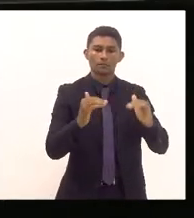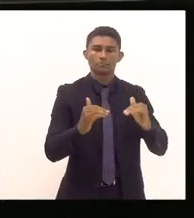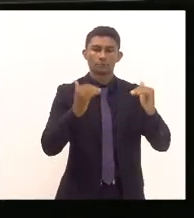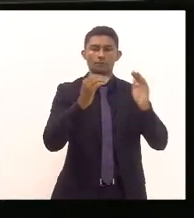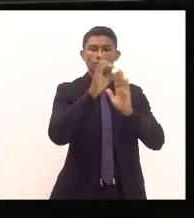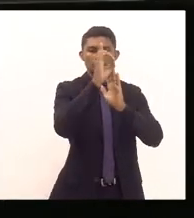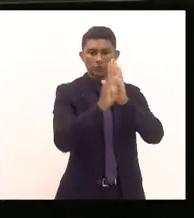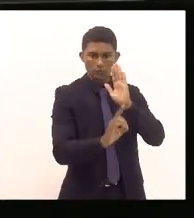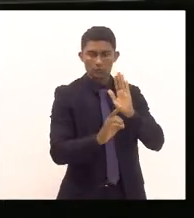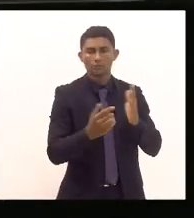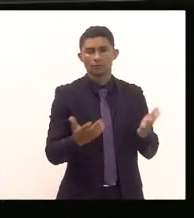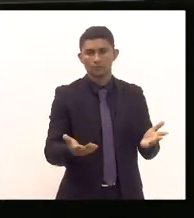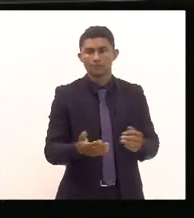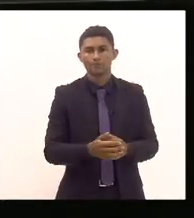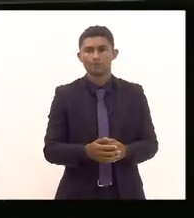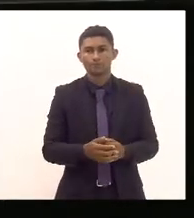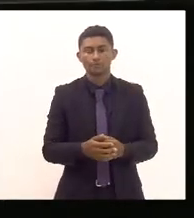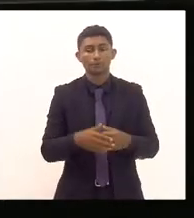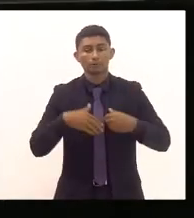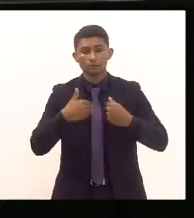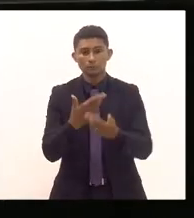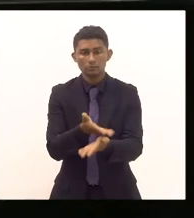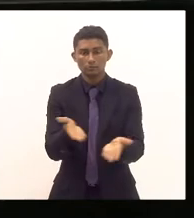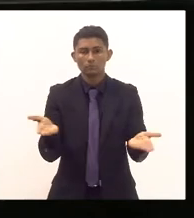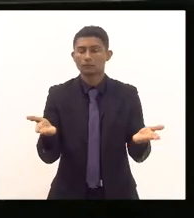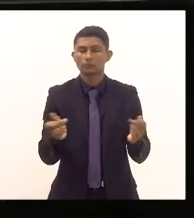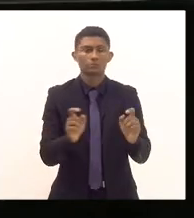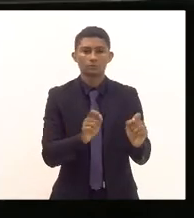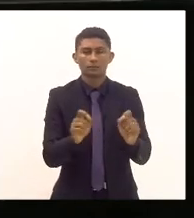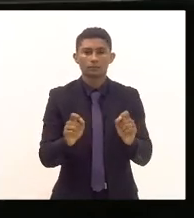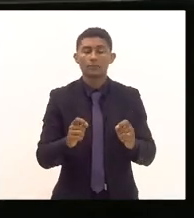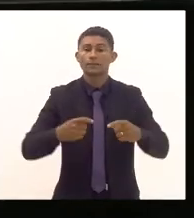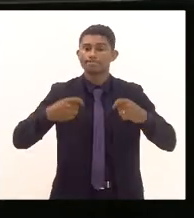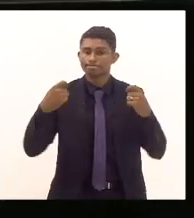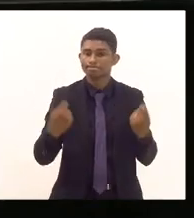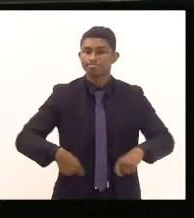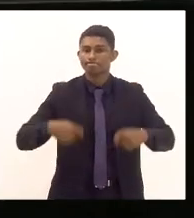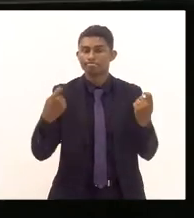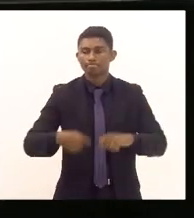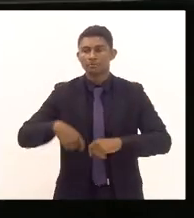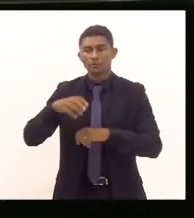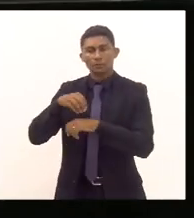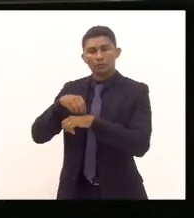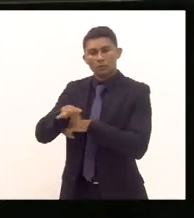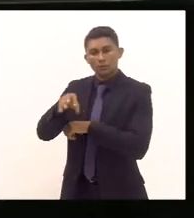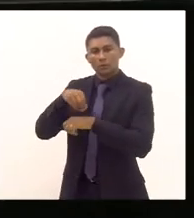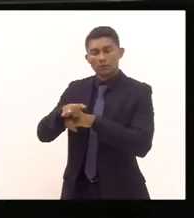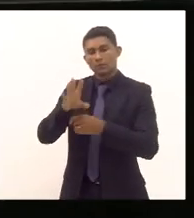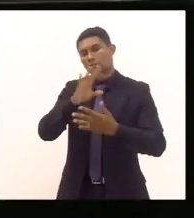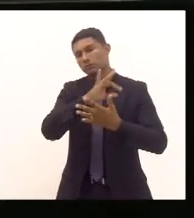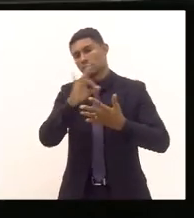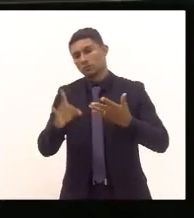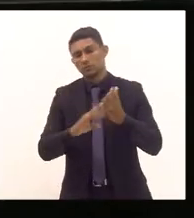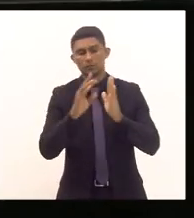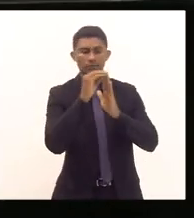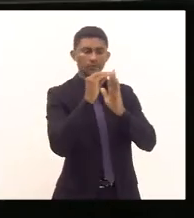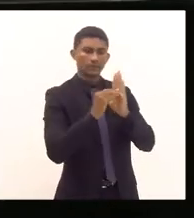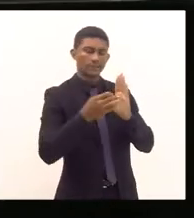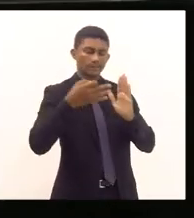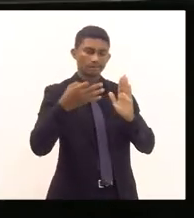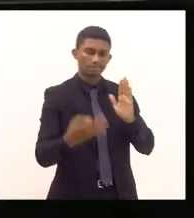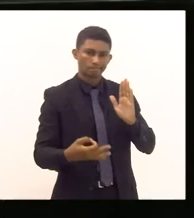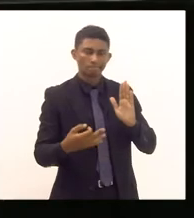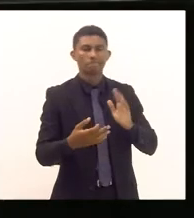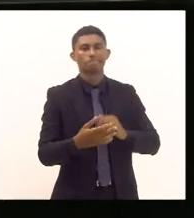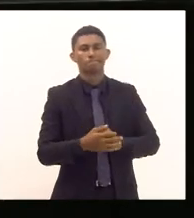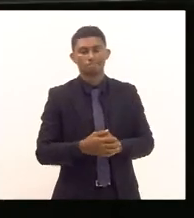desenvolvimento urbano devendo a respectiva circunscrição se indicada com maior detalhamento possível para sua